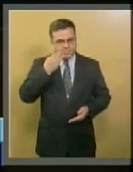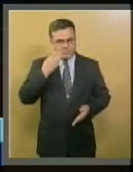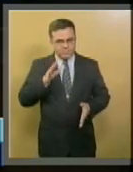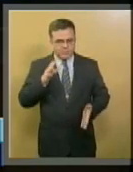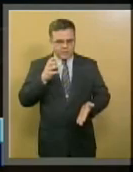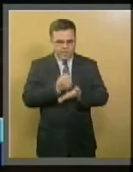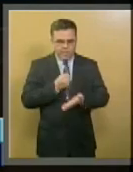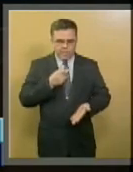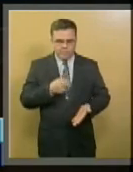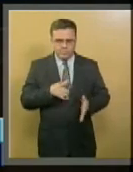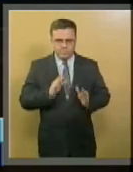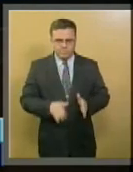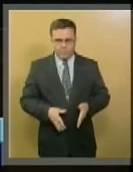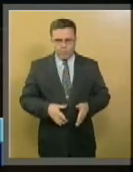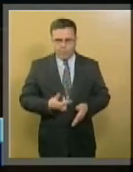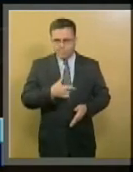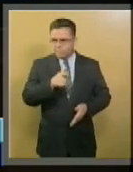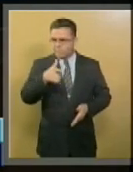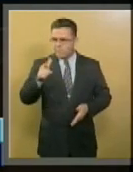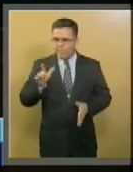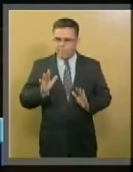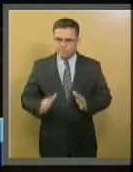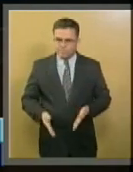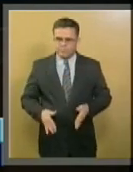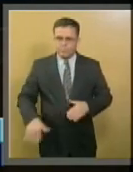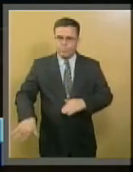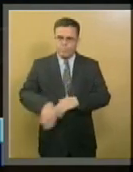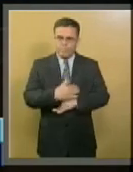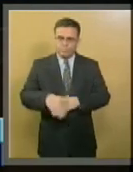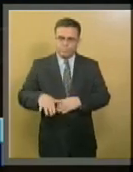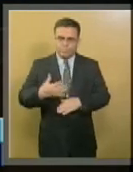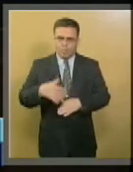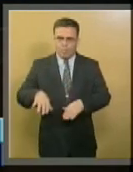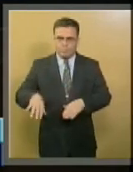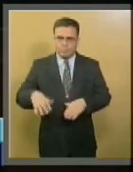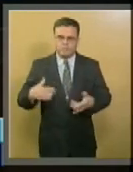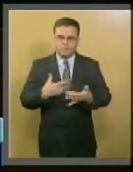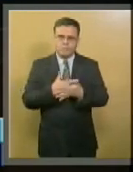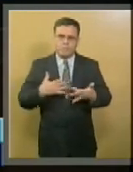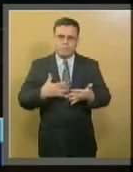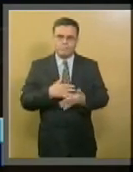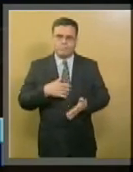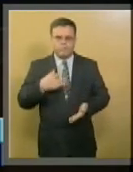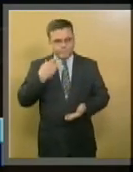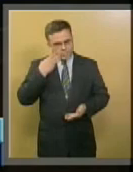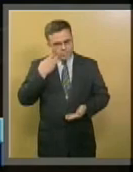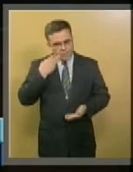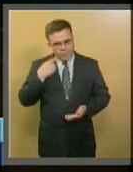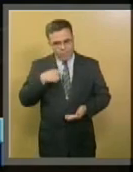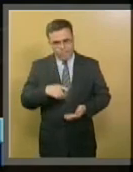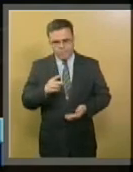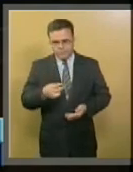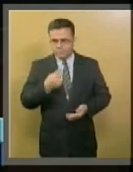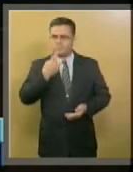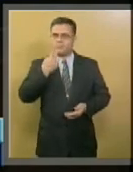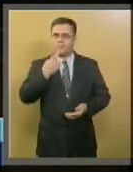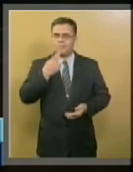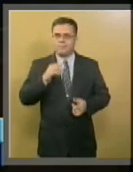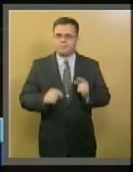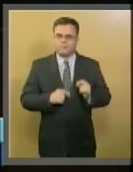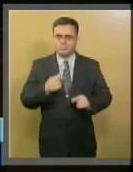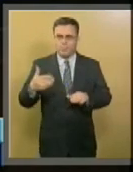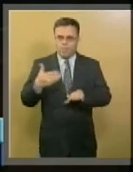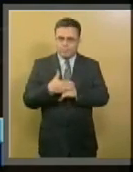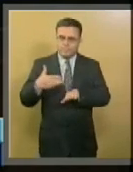Meire, entre tantos que ela já encontrou pelos bairros da cidade. Essa gatinha aqui, ela começou a ir lá